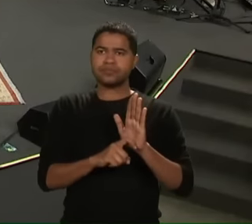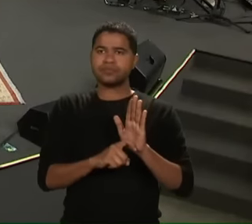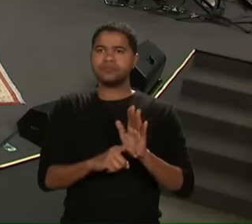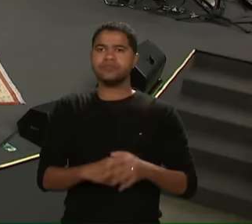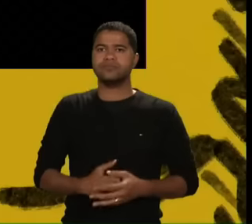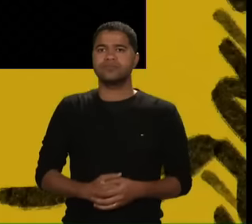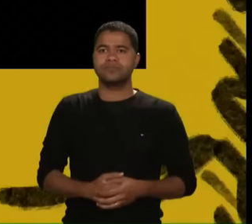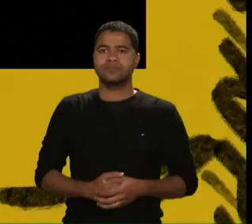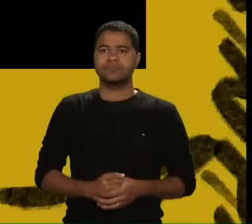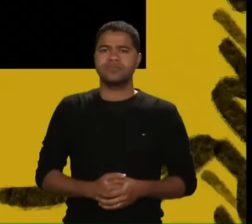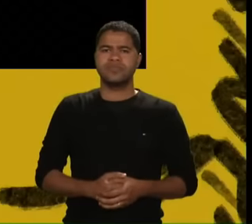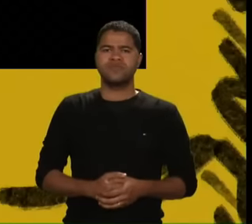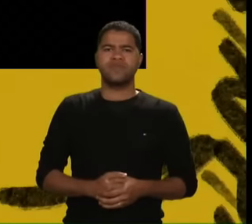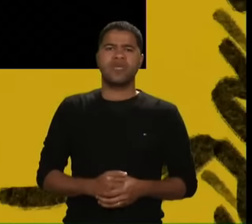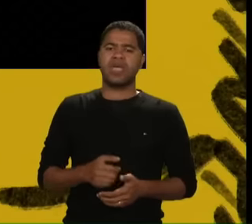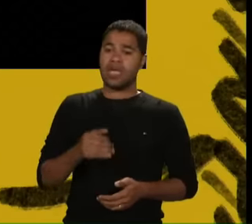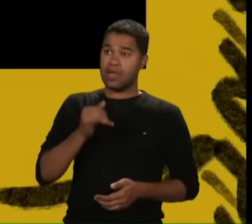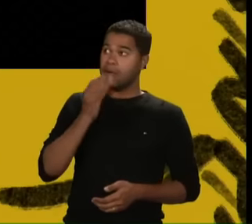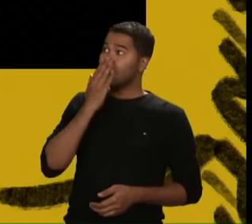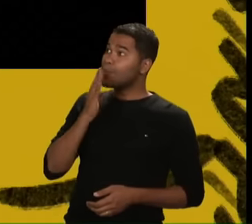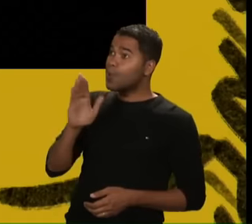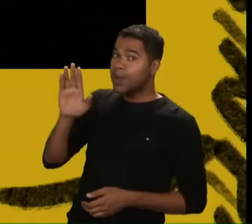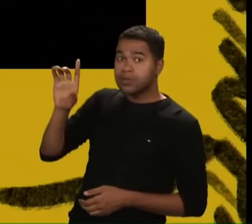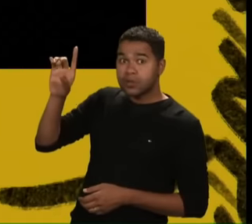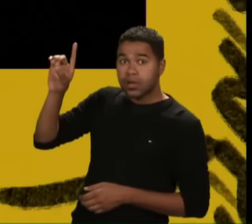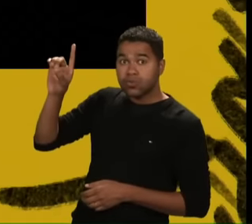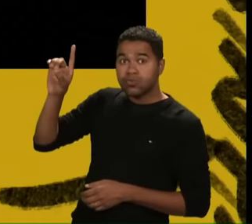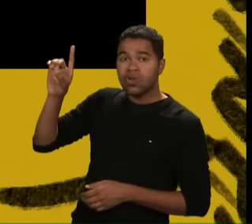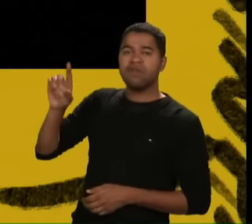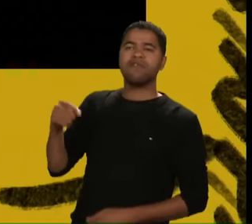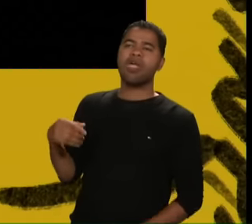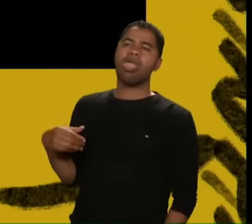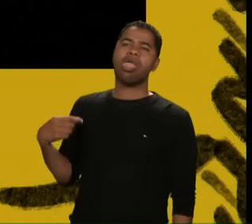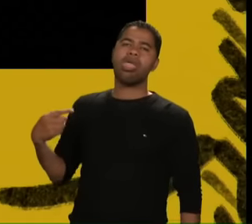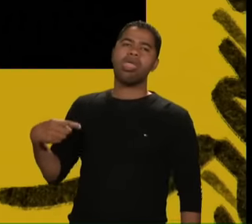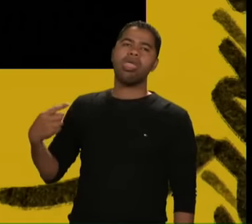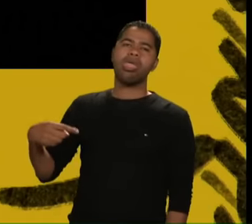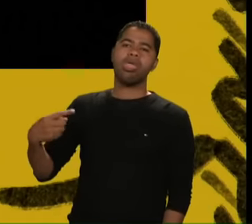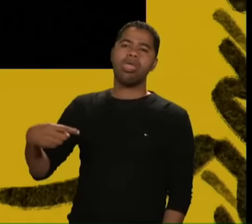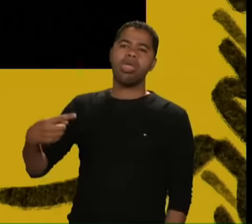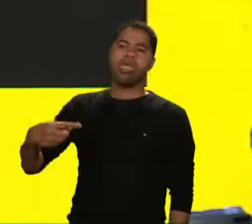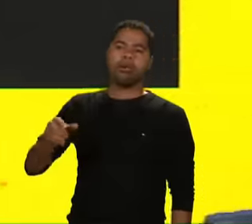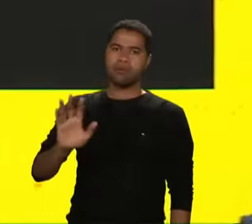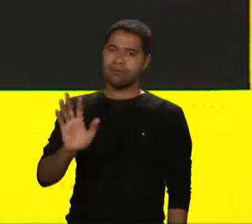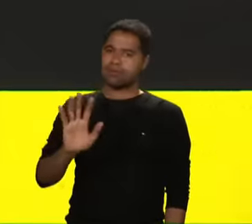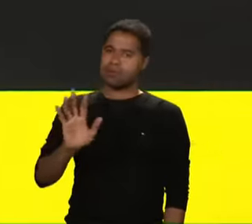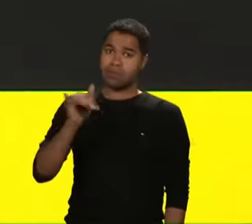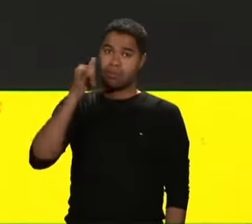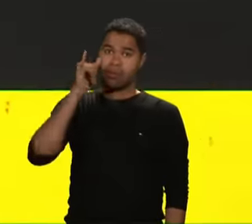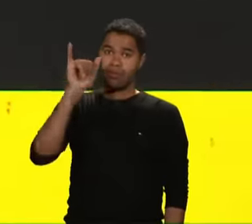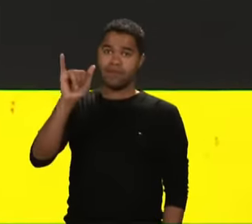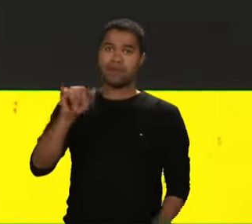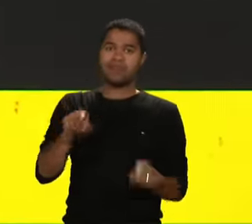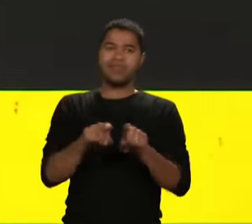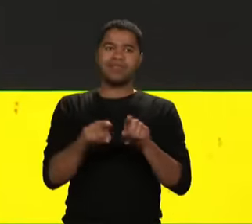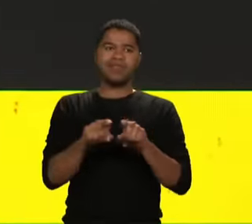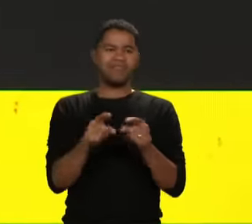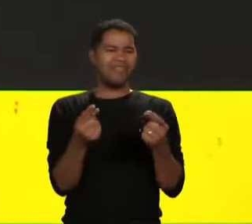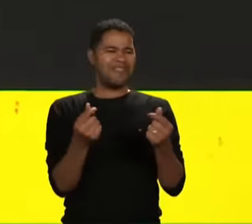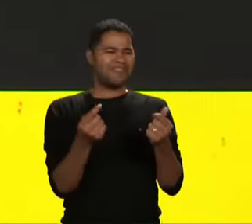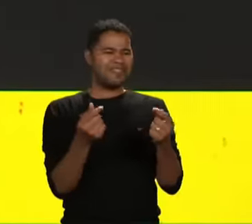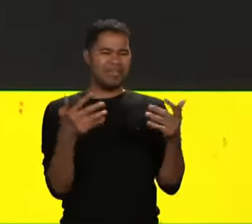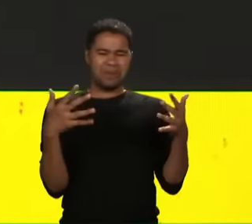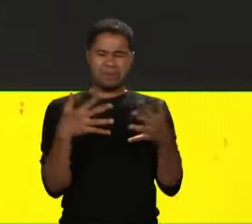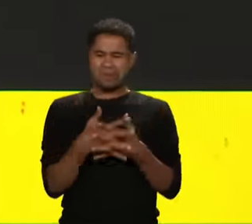algum voto, não tardes em cumpri-lo. Muitas vezes você está até com a sua vida financeira